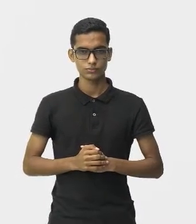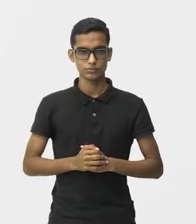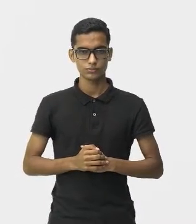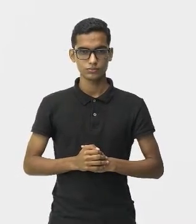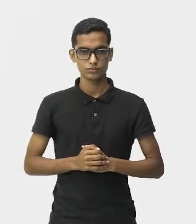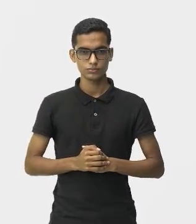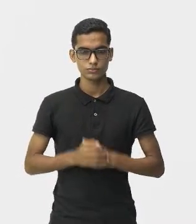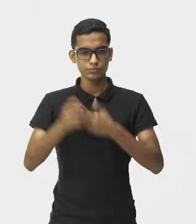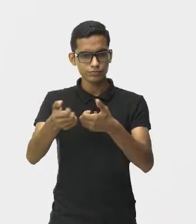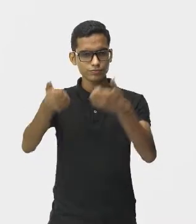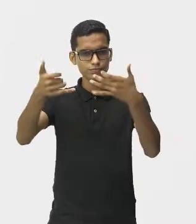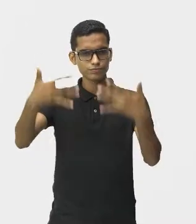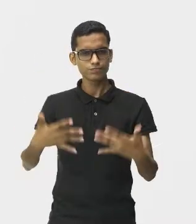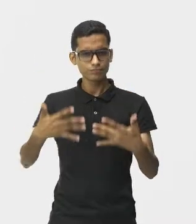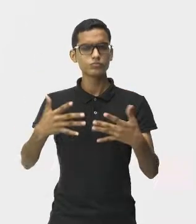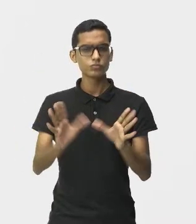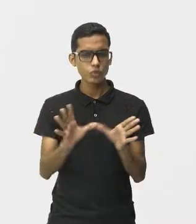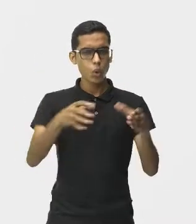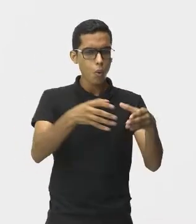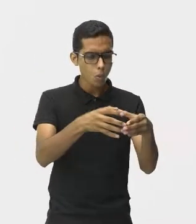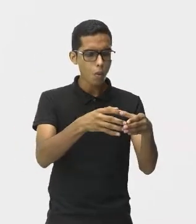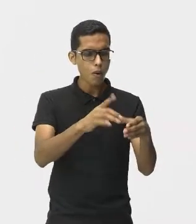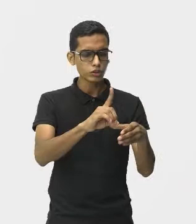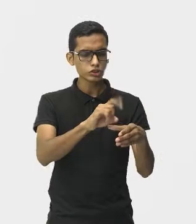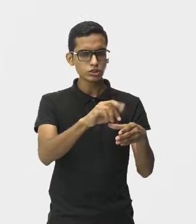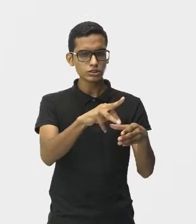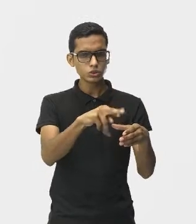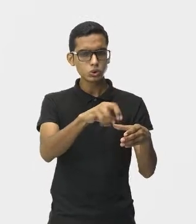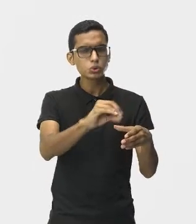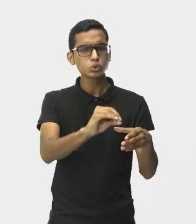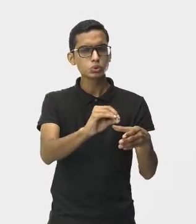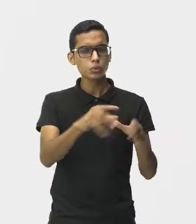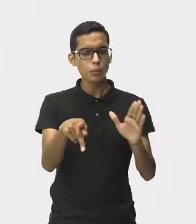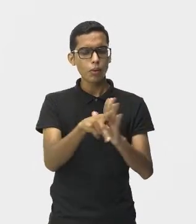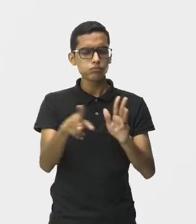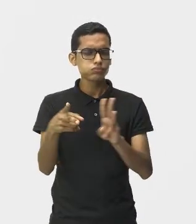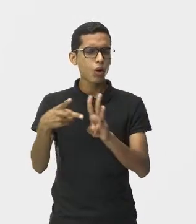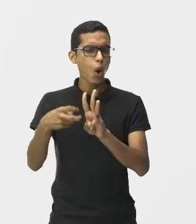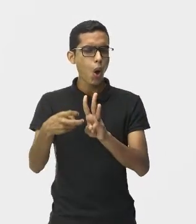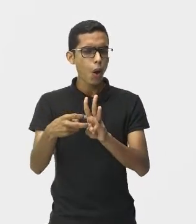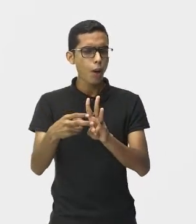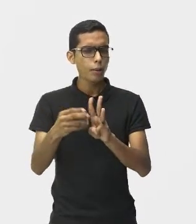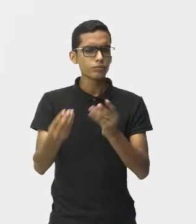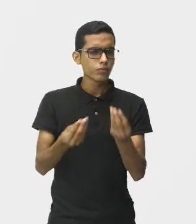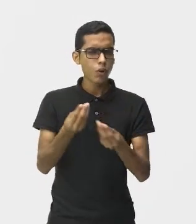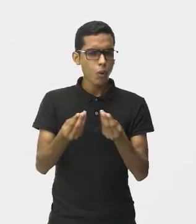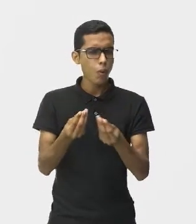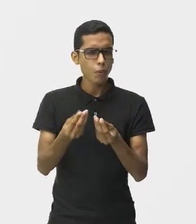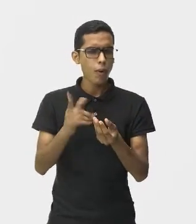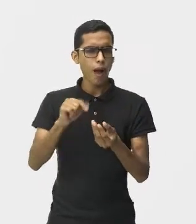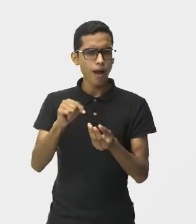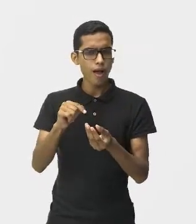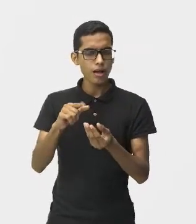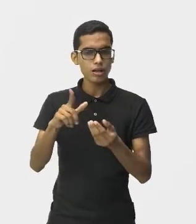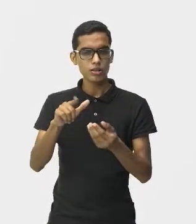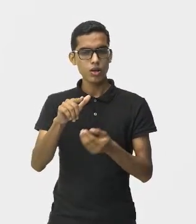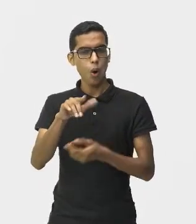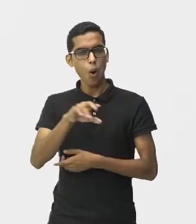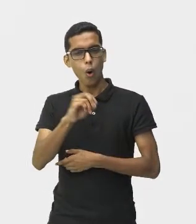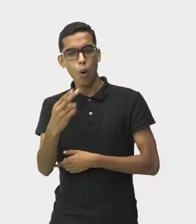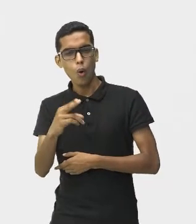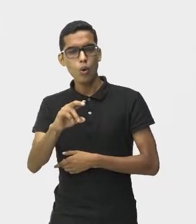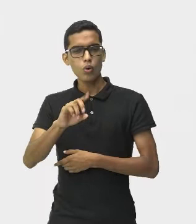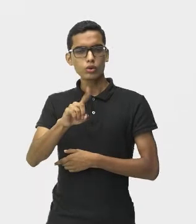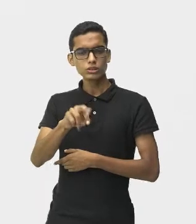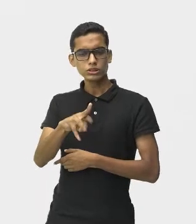Vamos falar sobre a extinção do Diretório dos Índios. O Diretório dos Índios, o Diretório Pombalino, que vocês provavelmente já devem ter estudado,